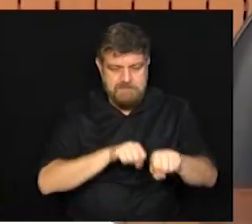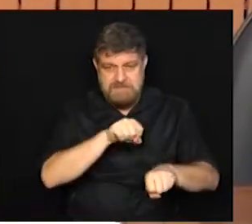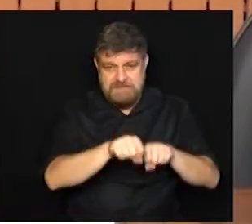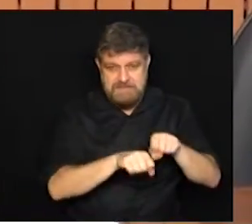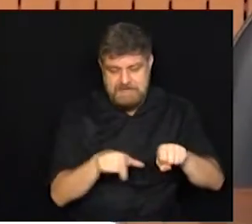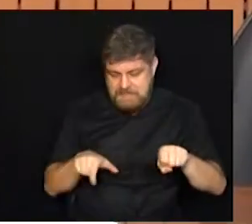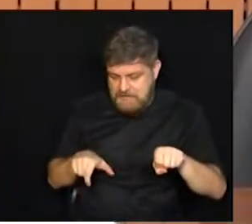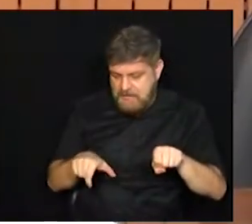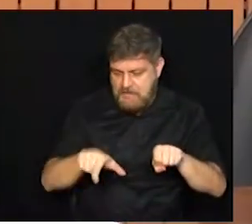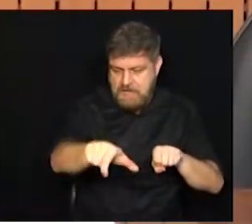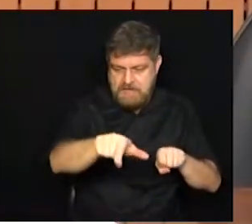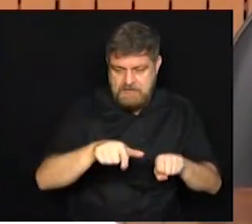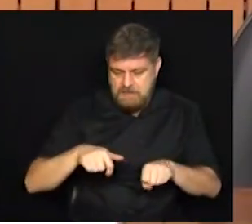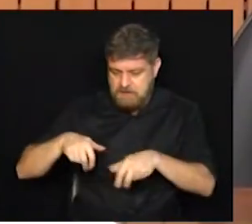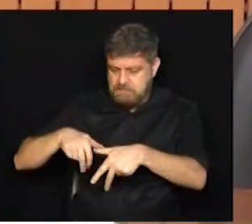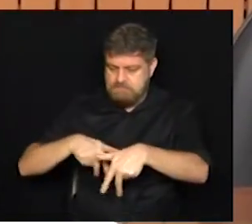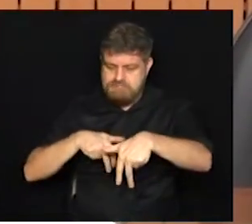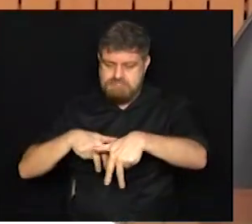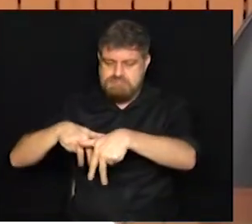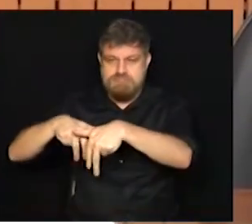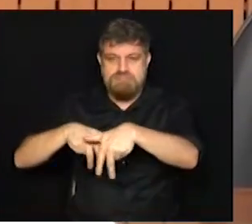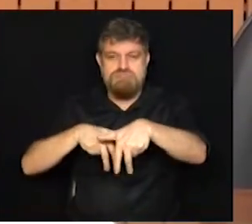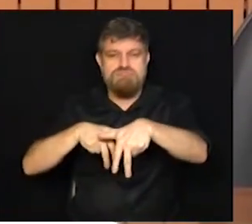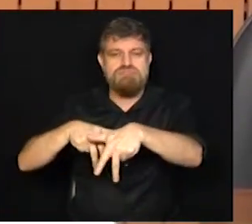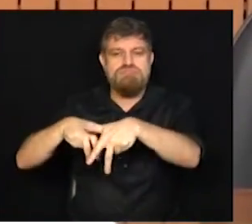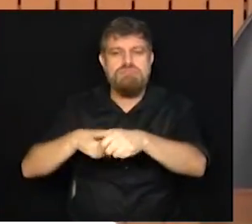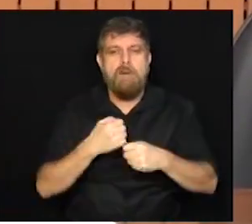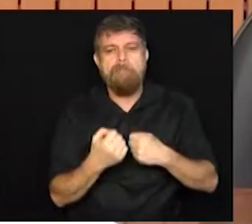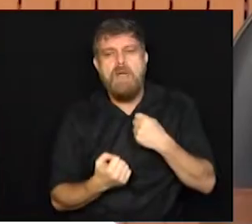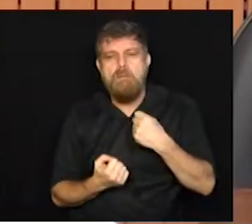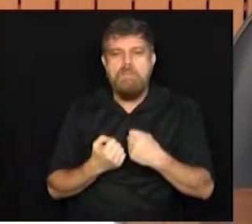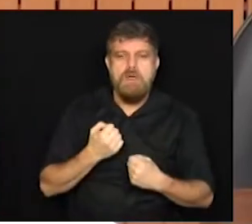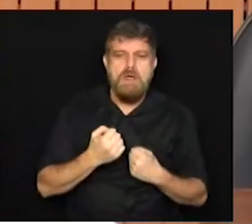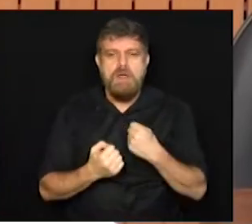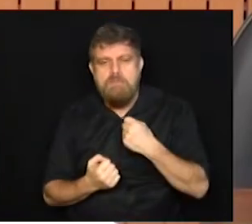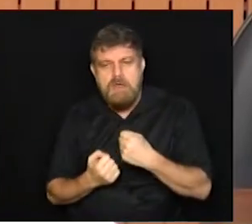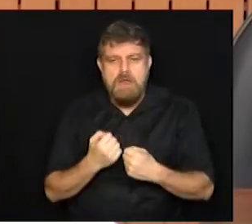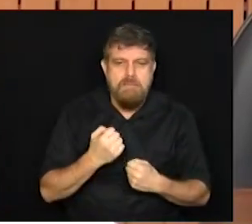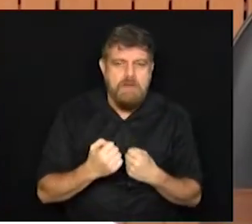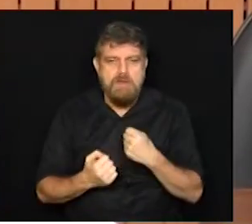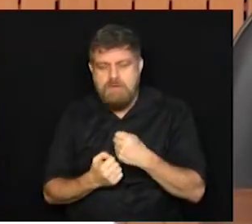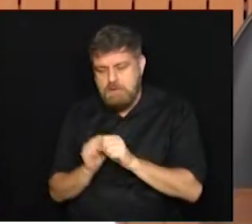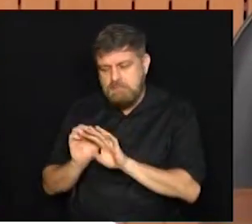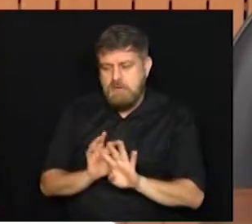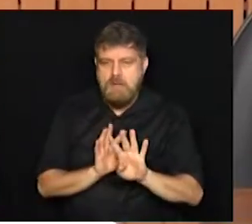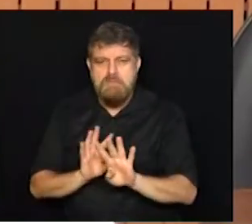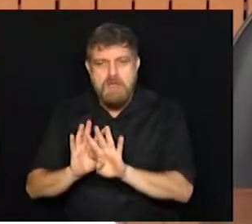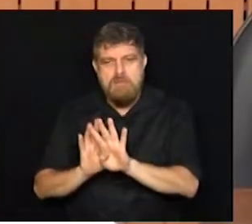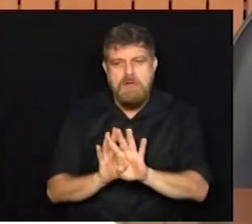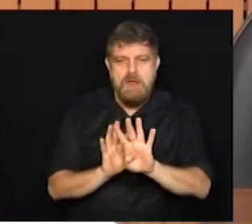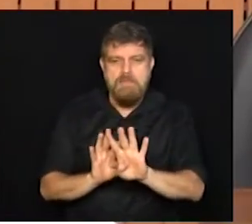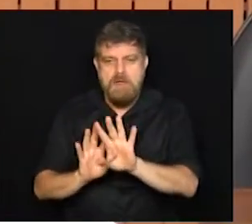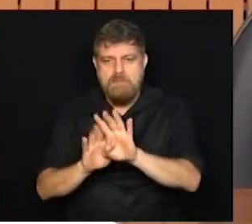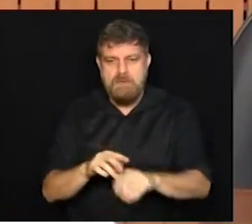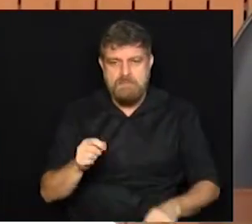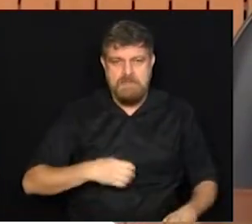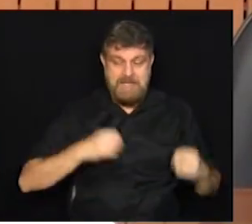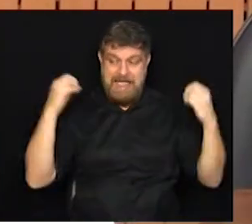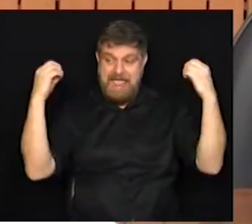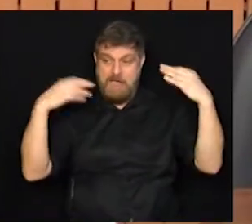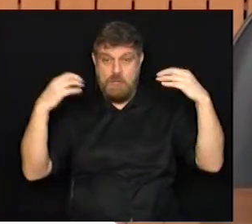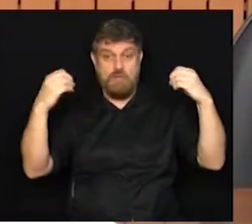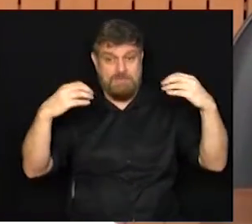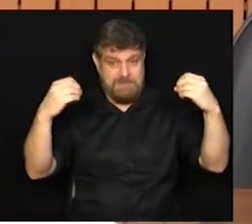pedestre caminhar, que isso já fosse pensado na concepção do projeto. A iluminação das mesmas,